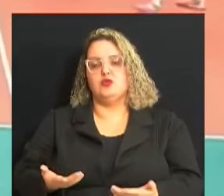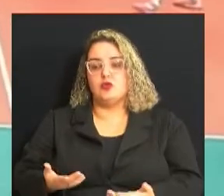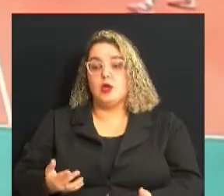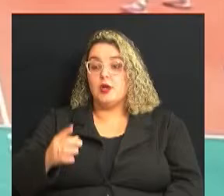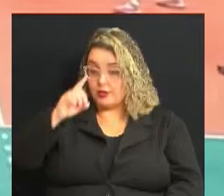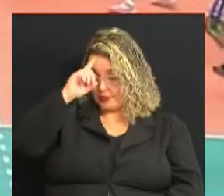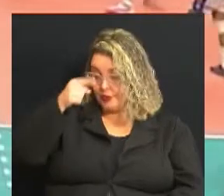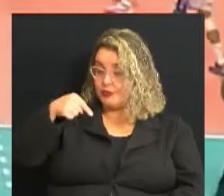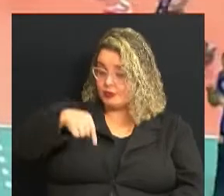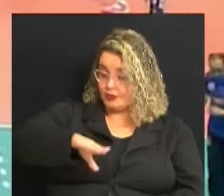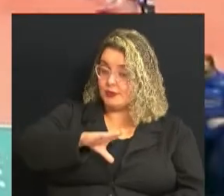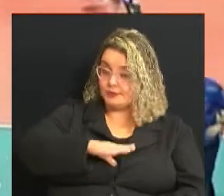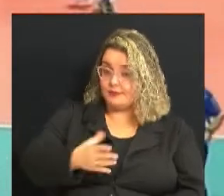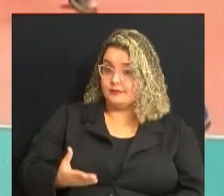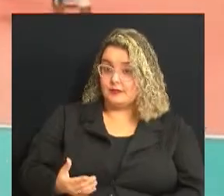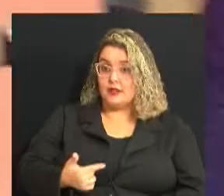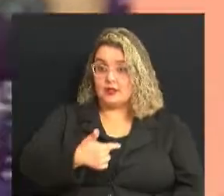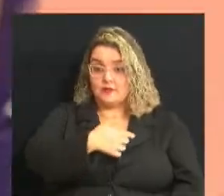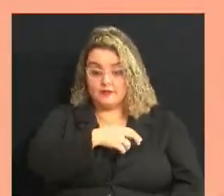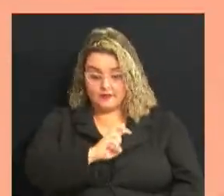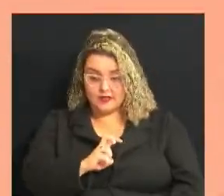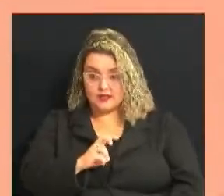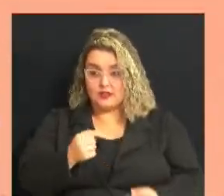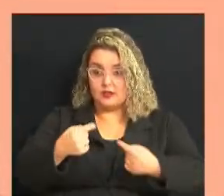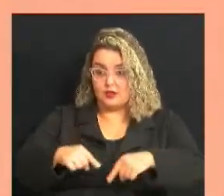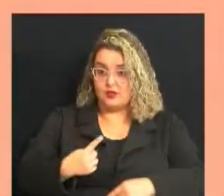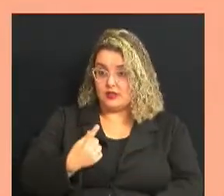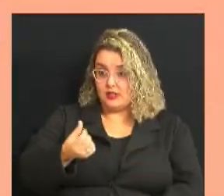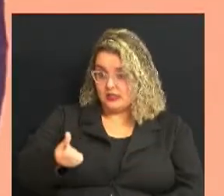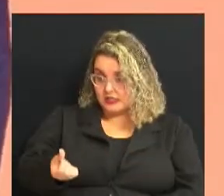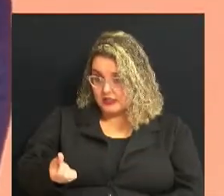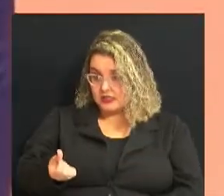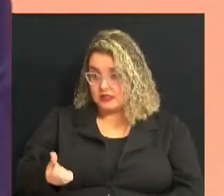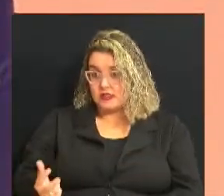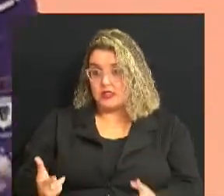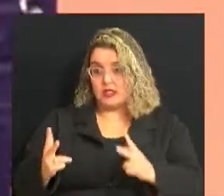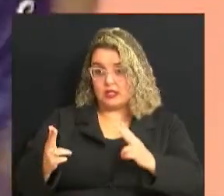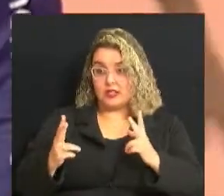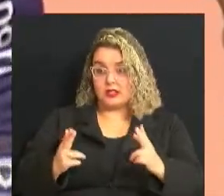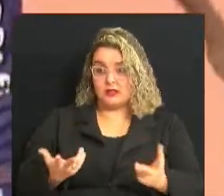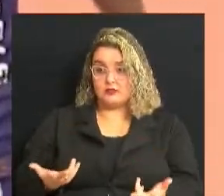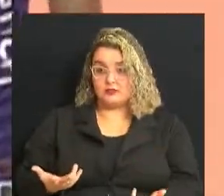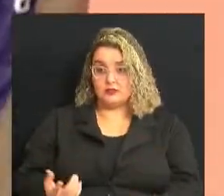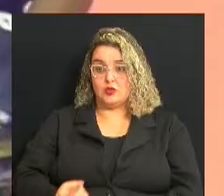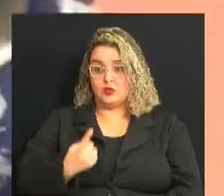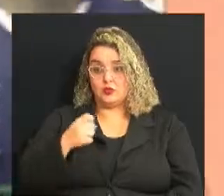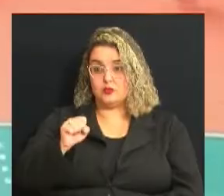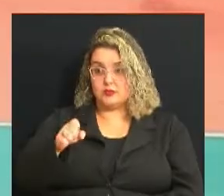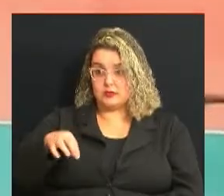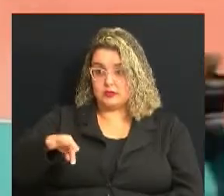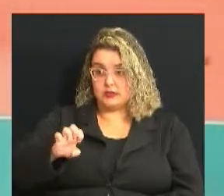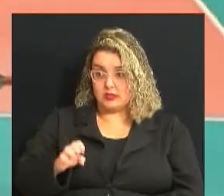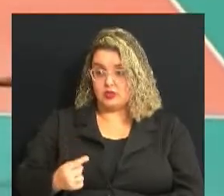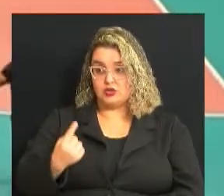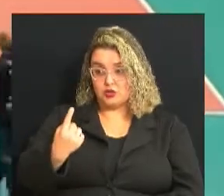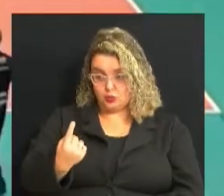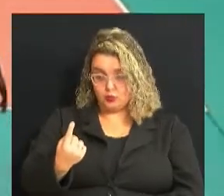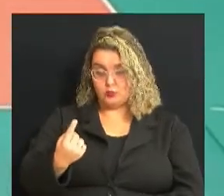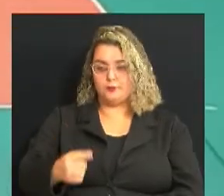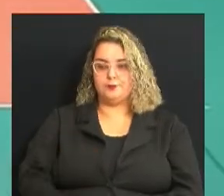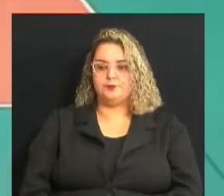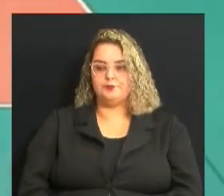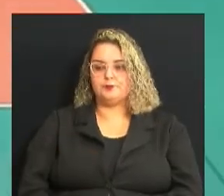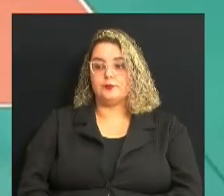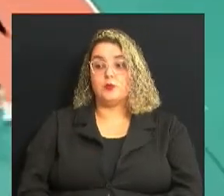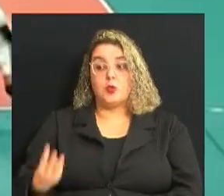casa fecharam em 25-16, empatando o jogo em 7-1. O terceiro